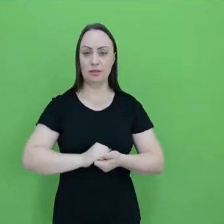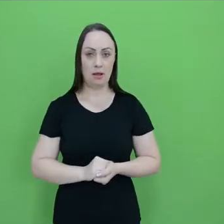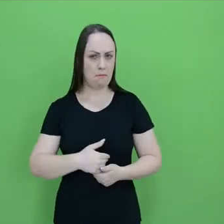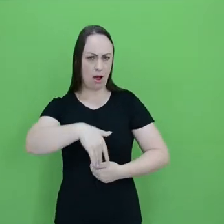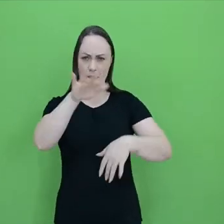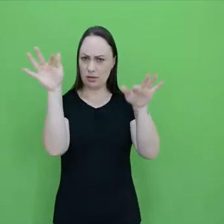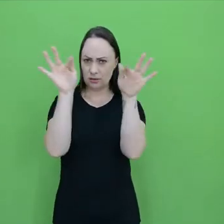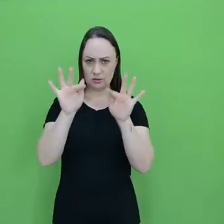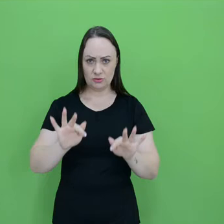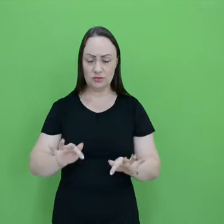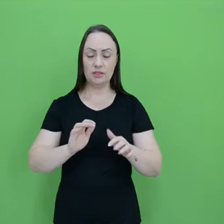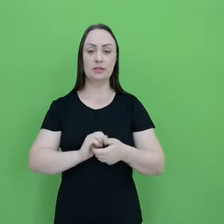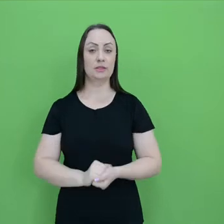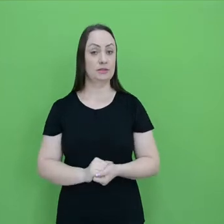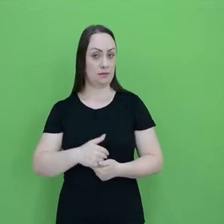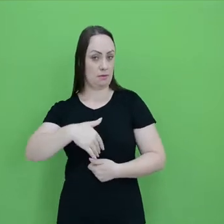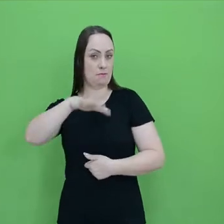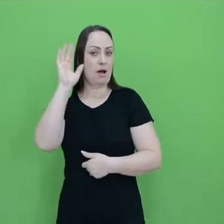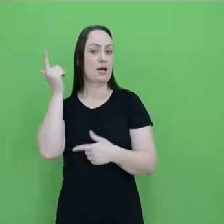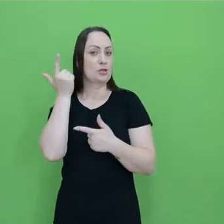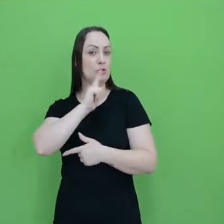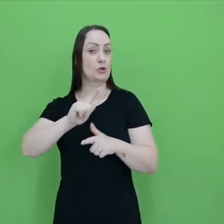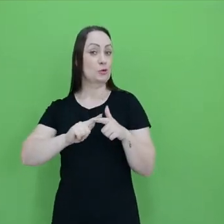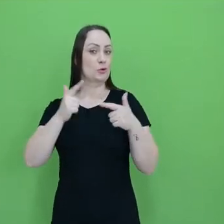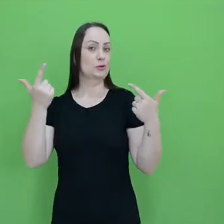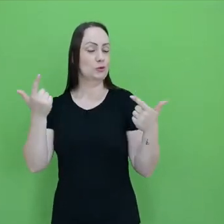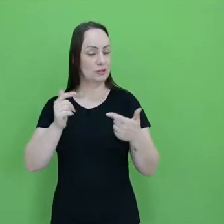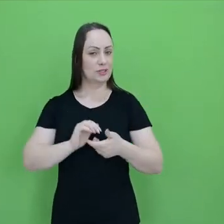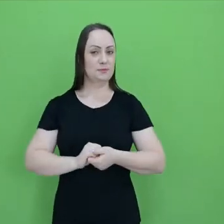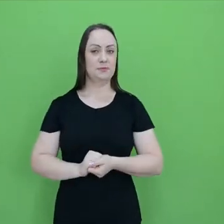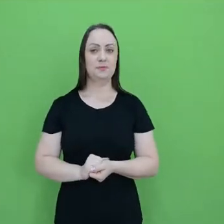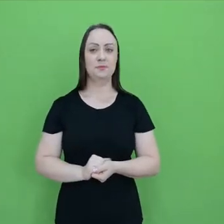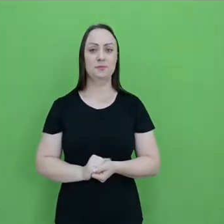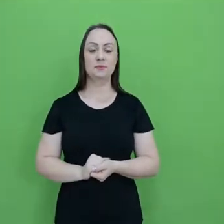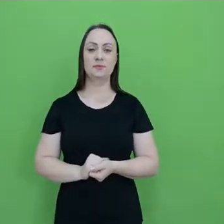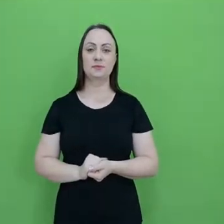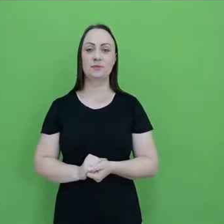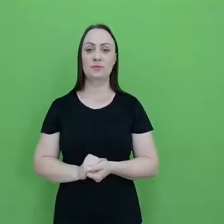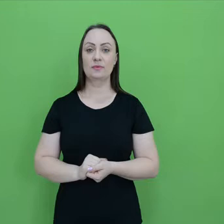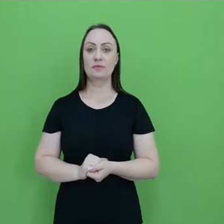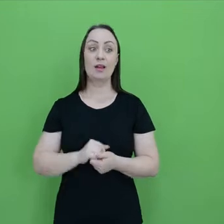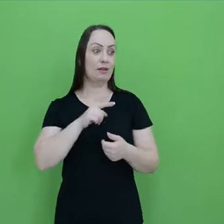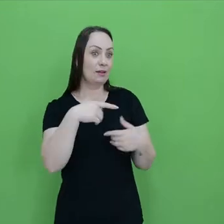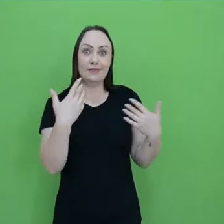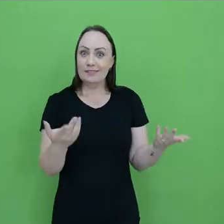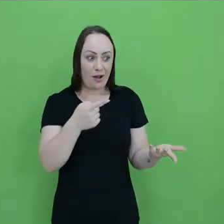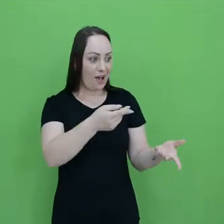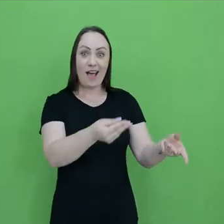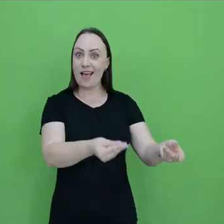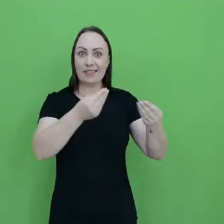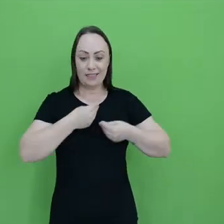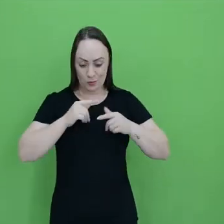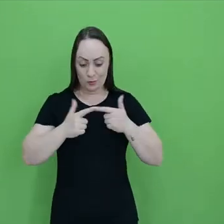bonita, mais feliz, mais sortuda? Pois foi ela quem me